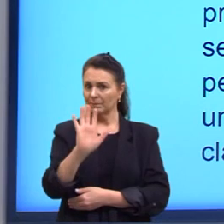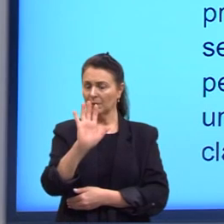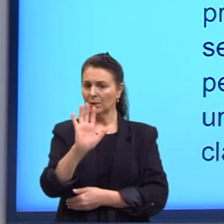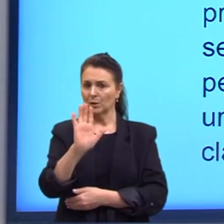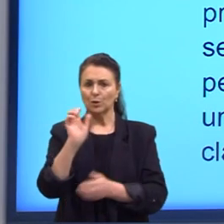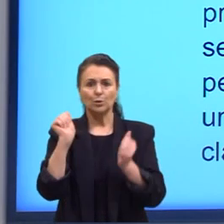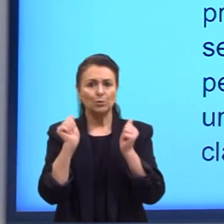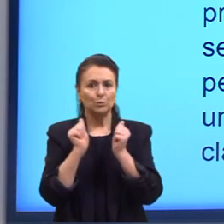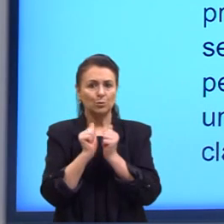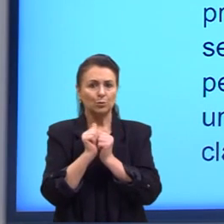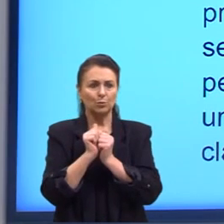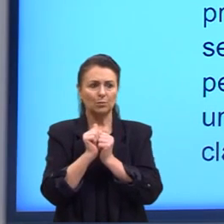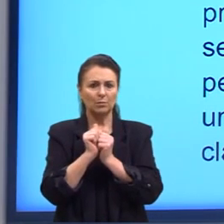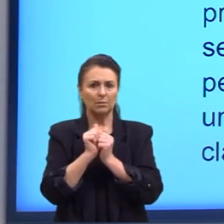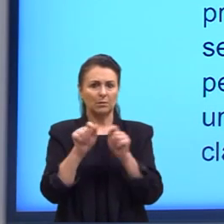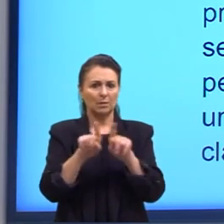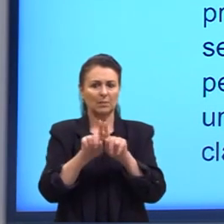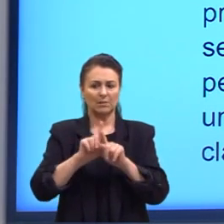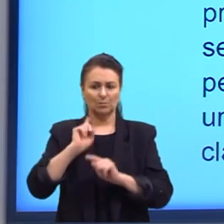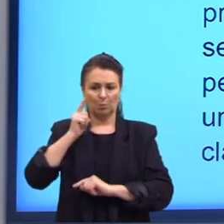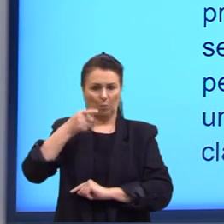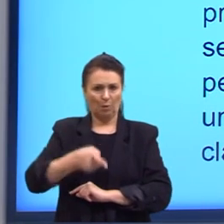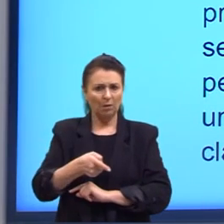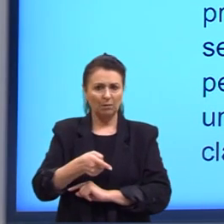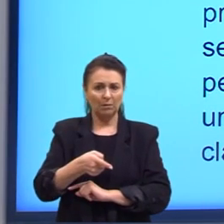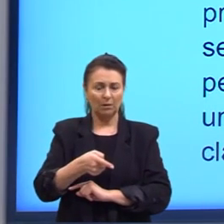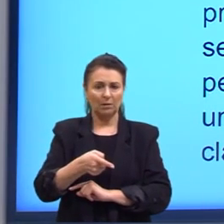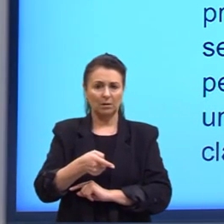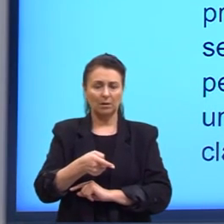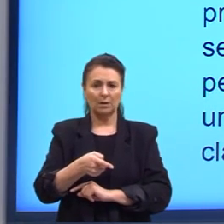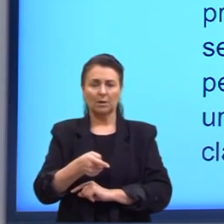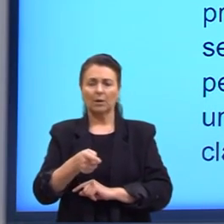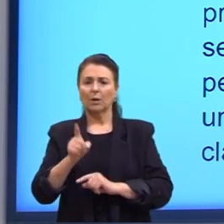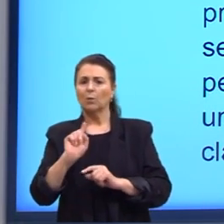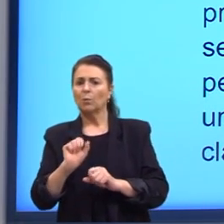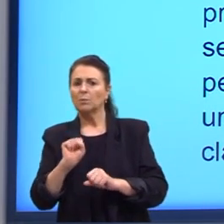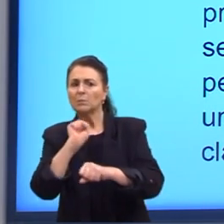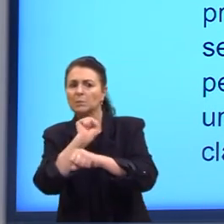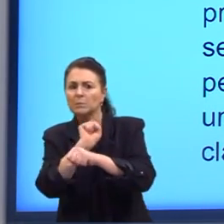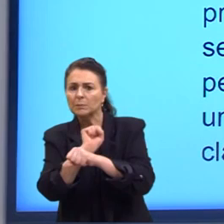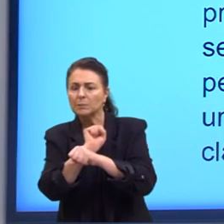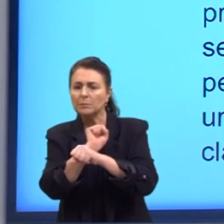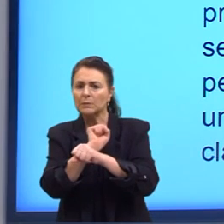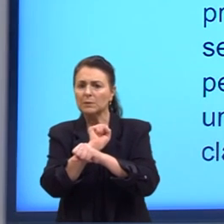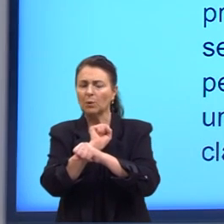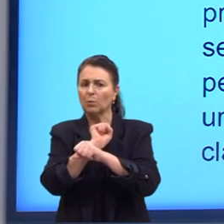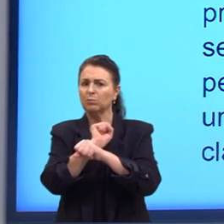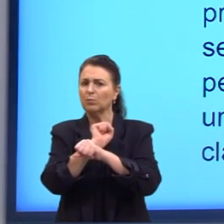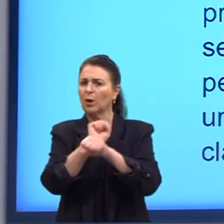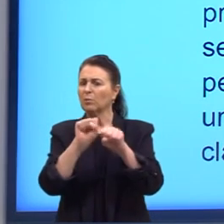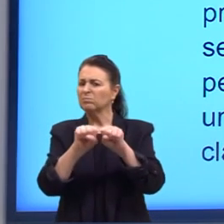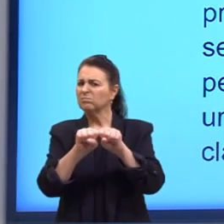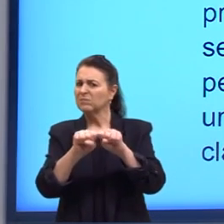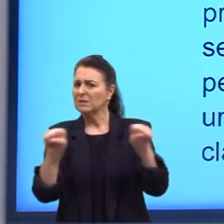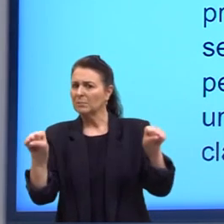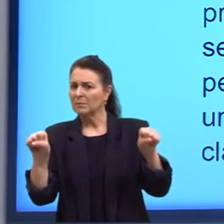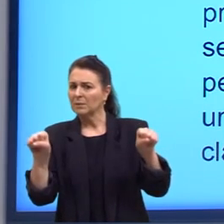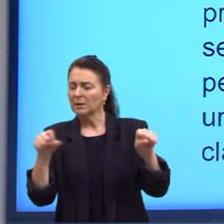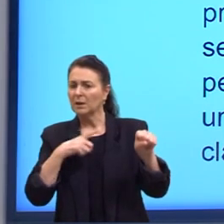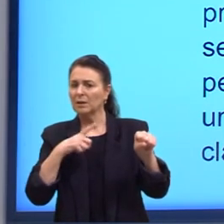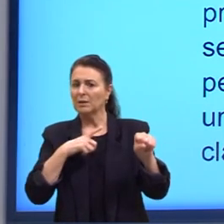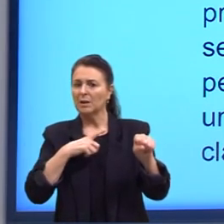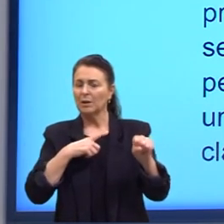simultaneamente você deu uma ordem Quando essas expectativas são quebradas temos um Claro exemplo de incoerência